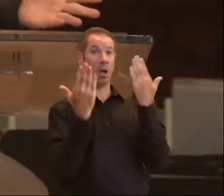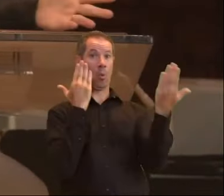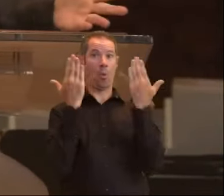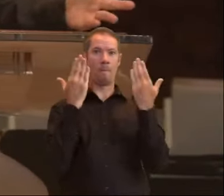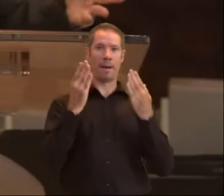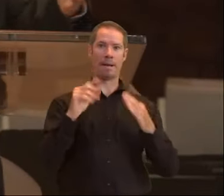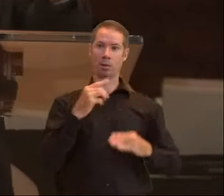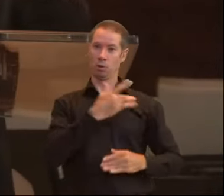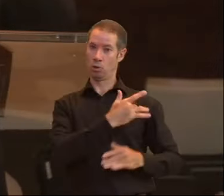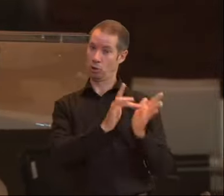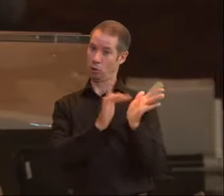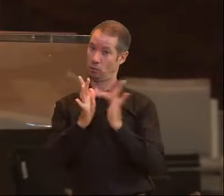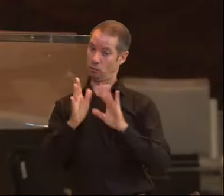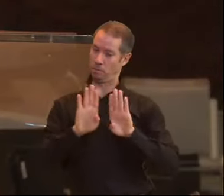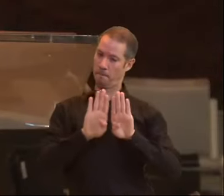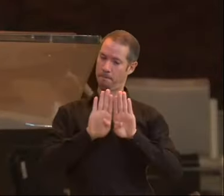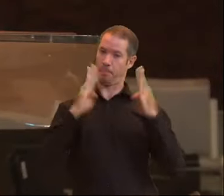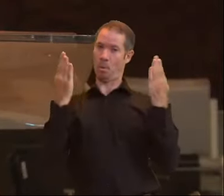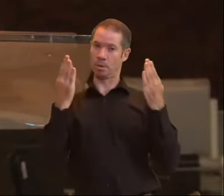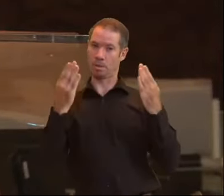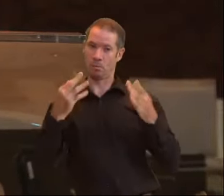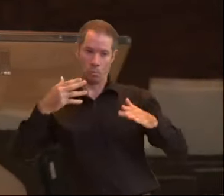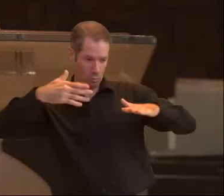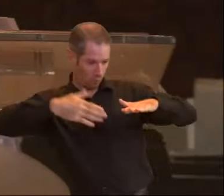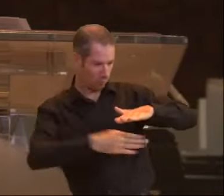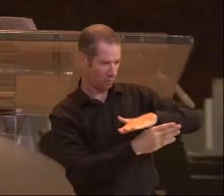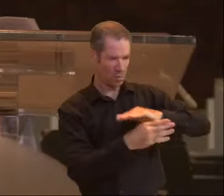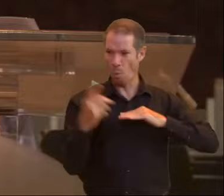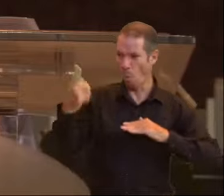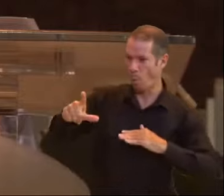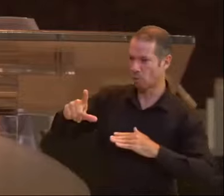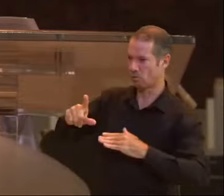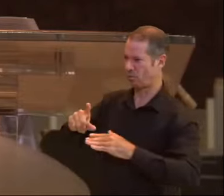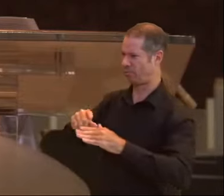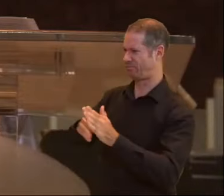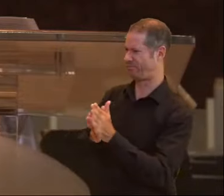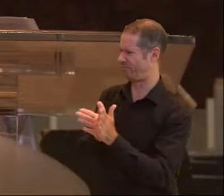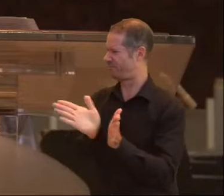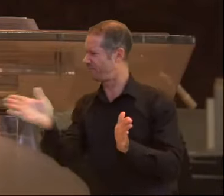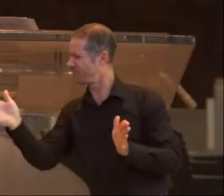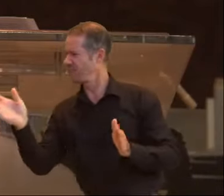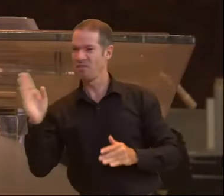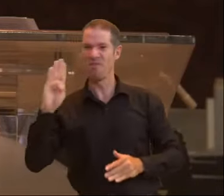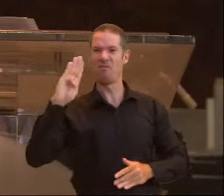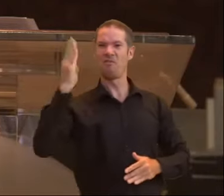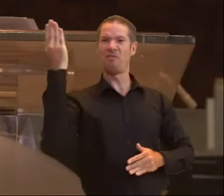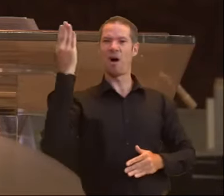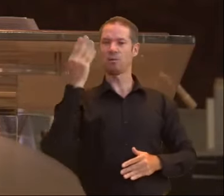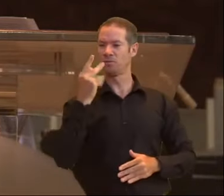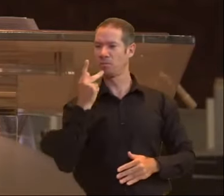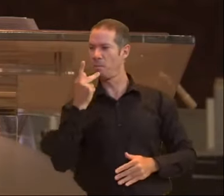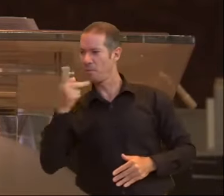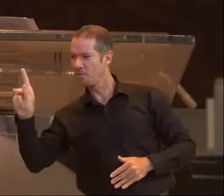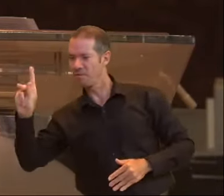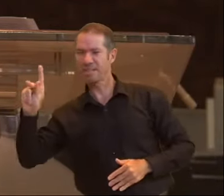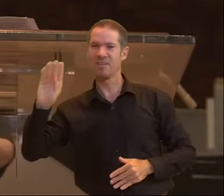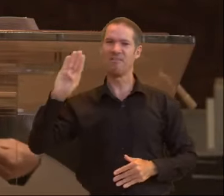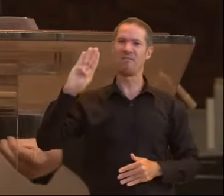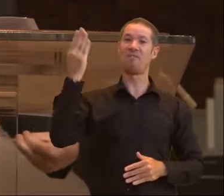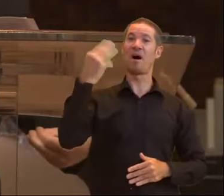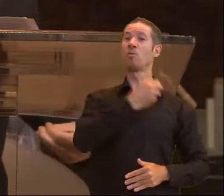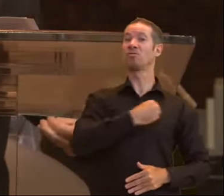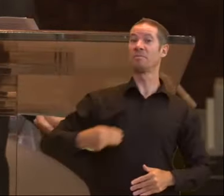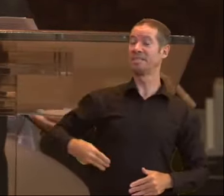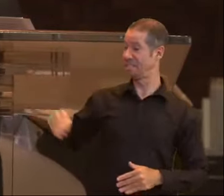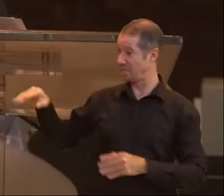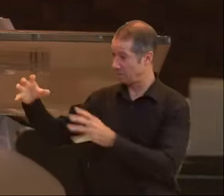Antes dele vieram muitos, mas entraram por outros lugares, falsos profetas, falsos messias, mas ele era a